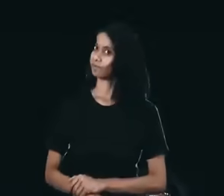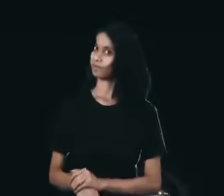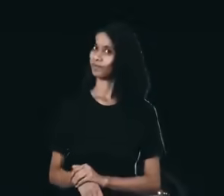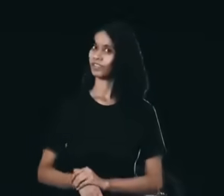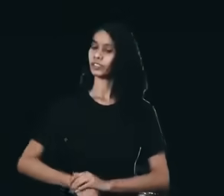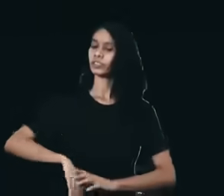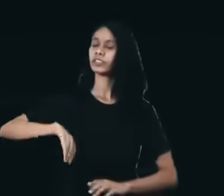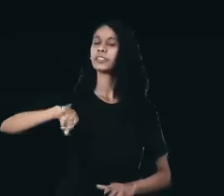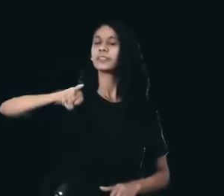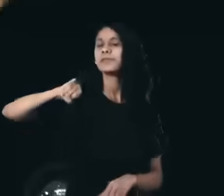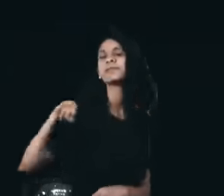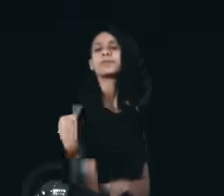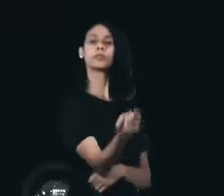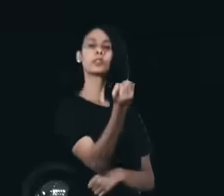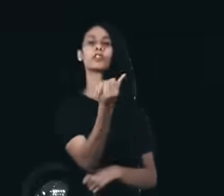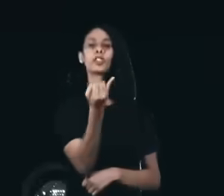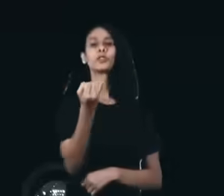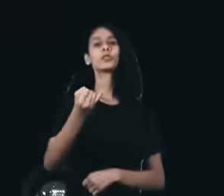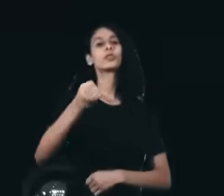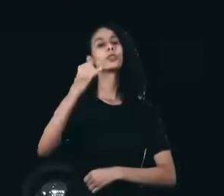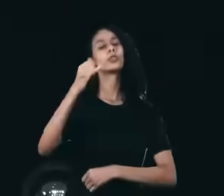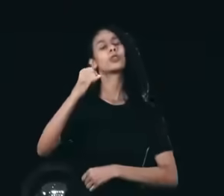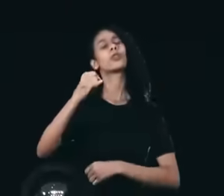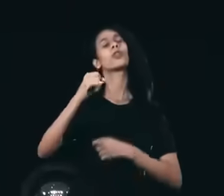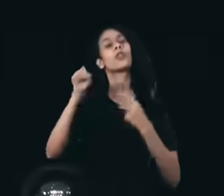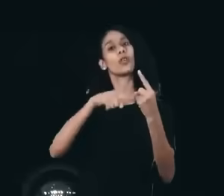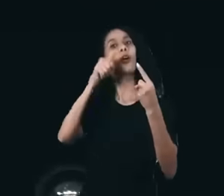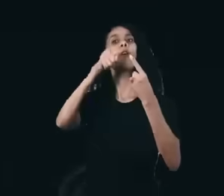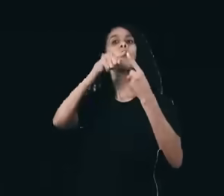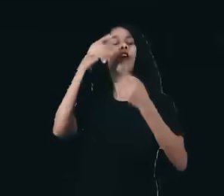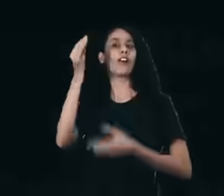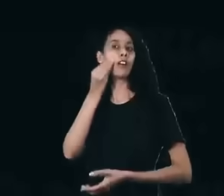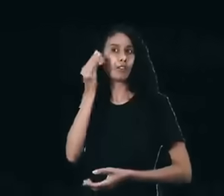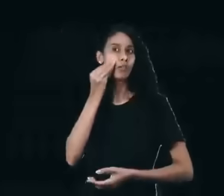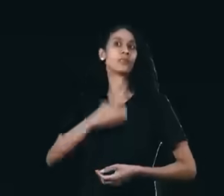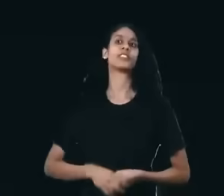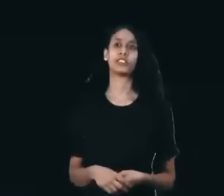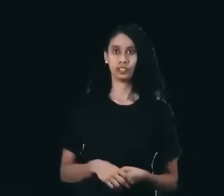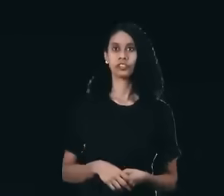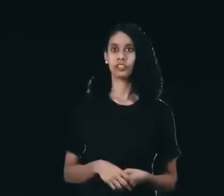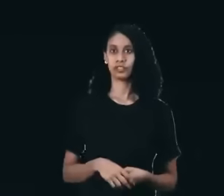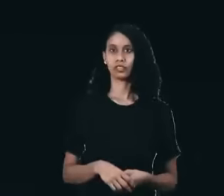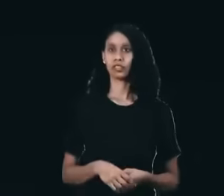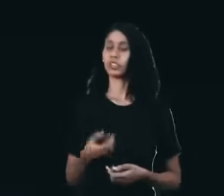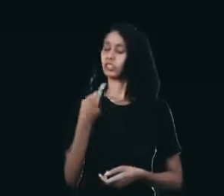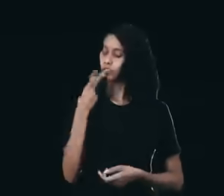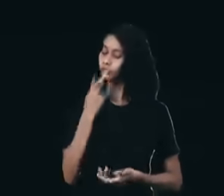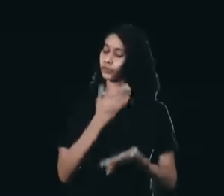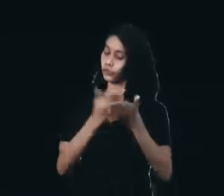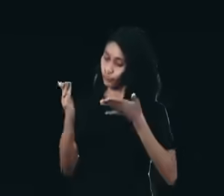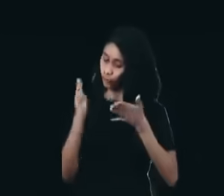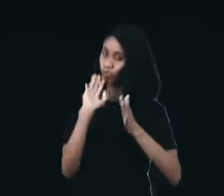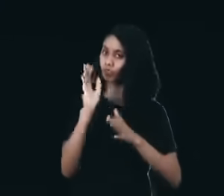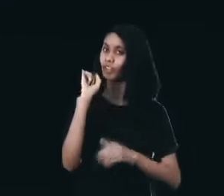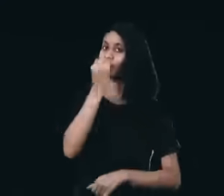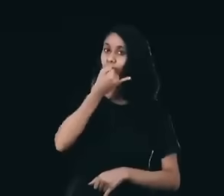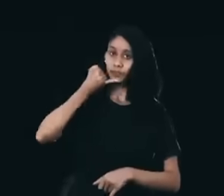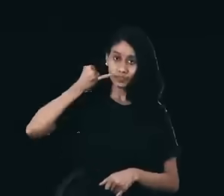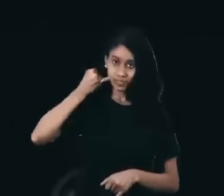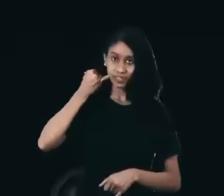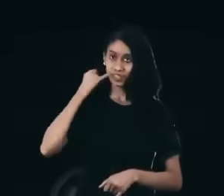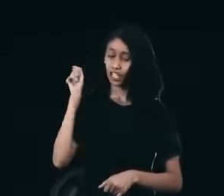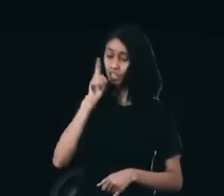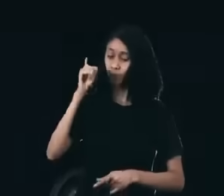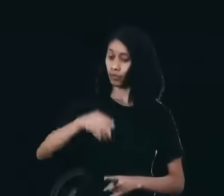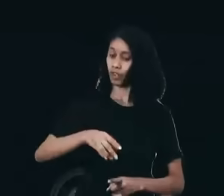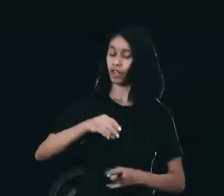Abraçou seu chamado, seu propósito de vida sem medo. Você sabe que eu estou aqui falando desde o começo que o Isaac aqui não é a